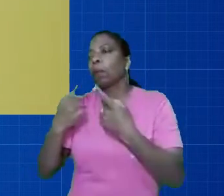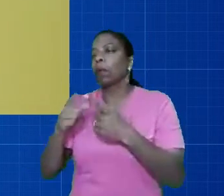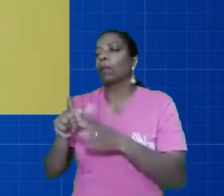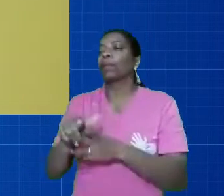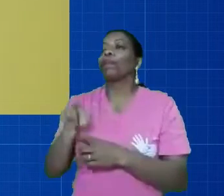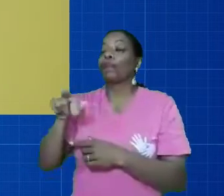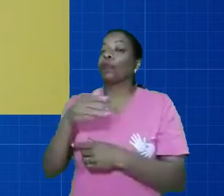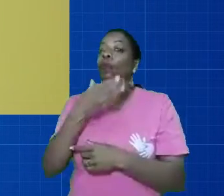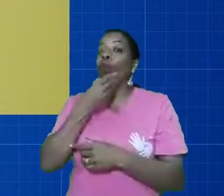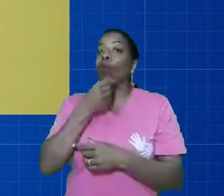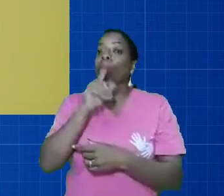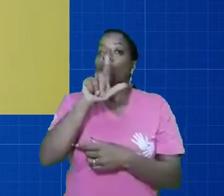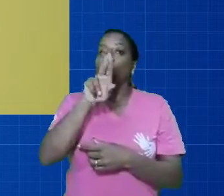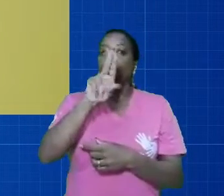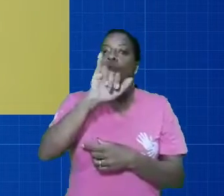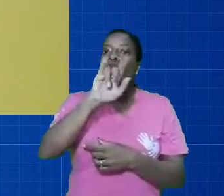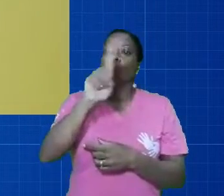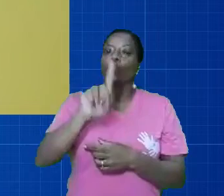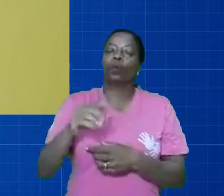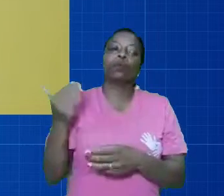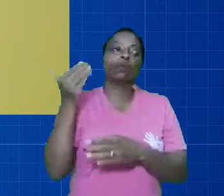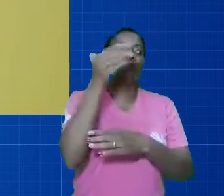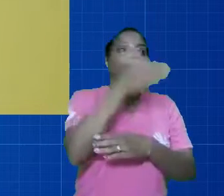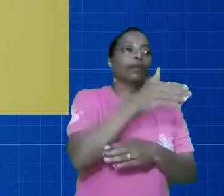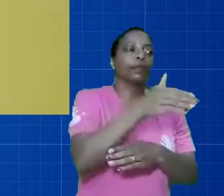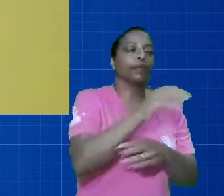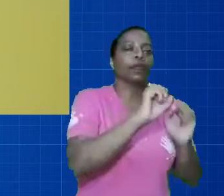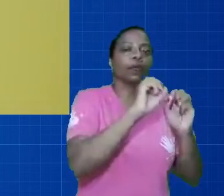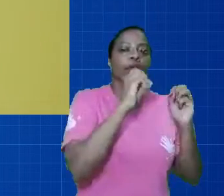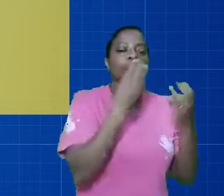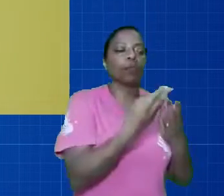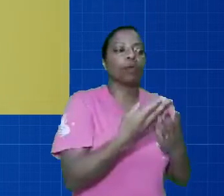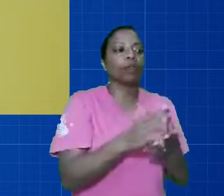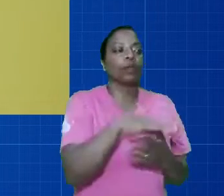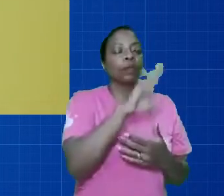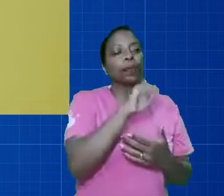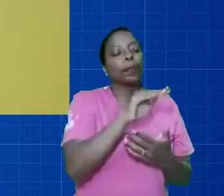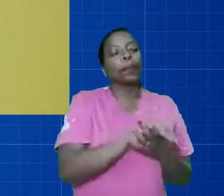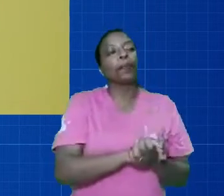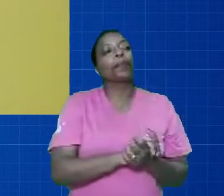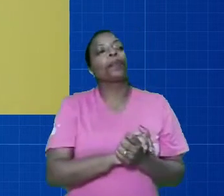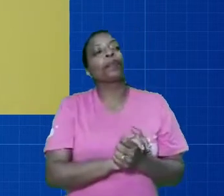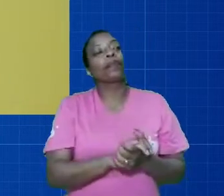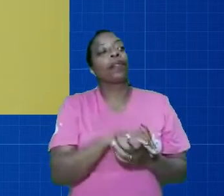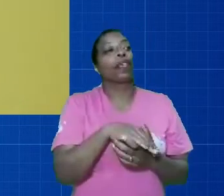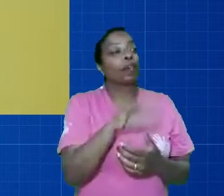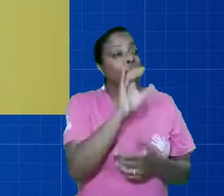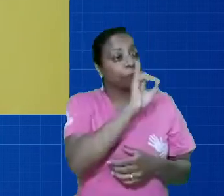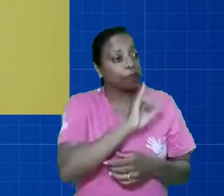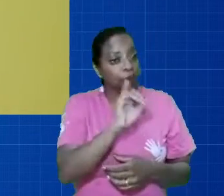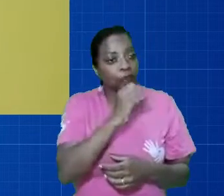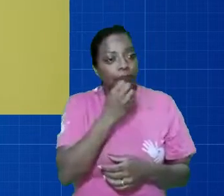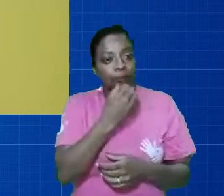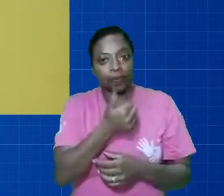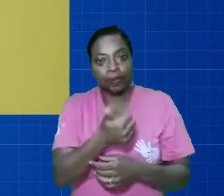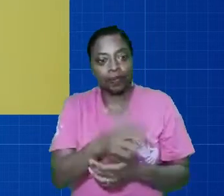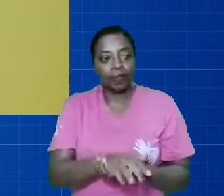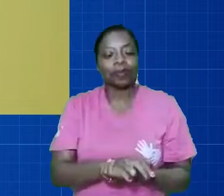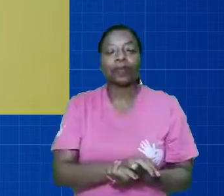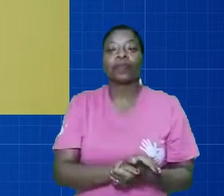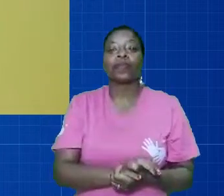nem conhecia o Luiz na época. Ele apareceu lá e disse assim: querem ir lá para o museu?